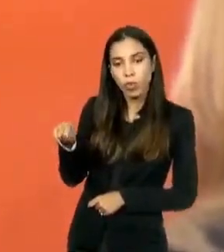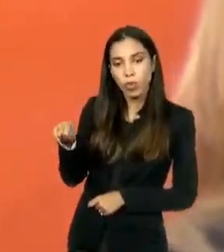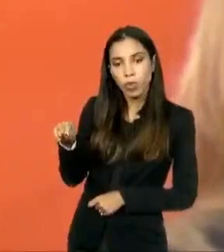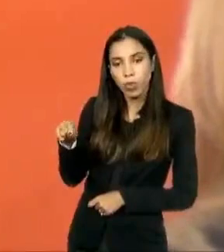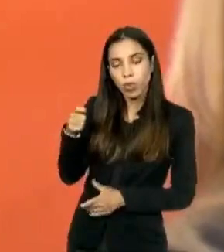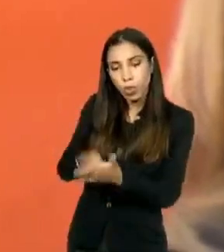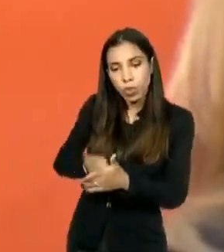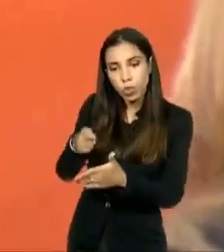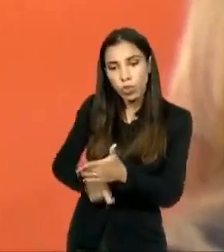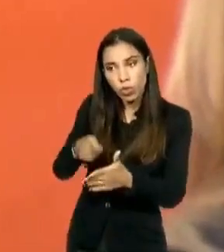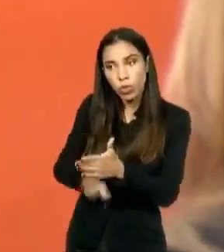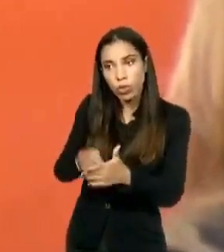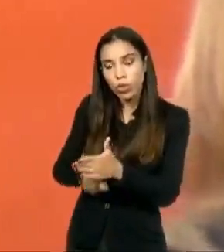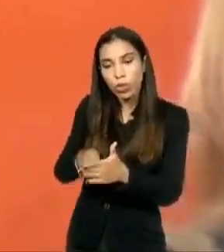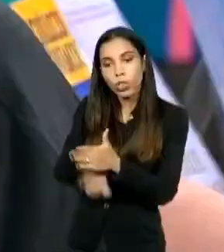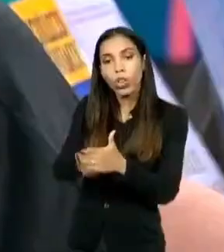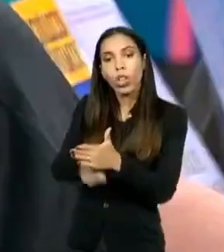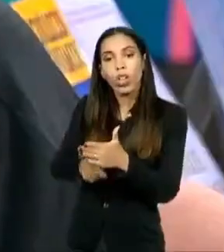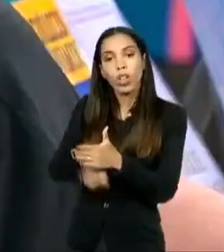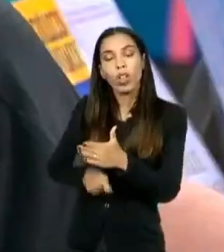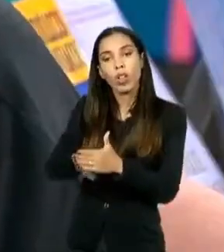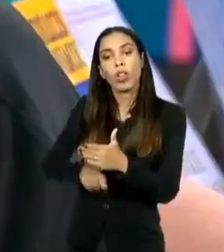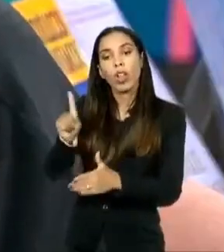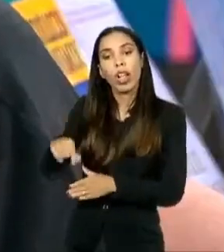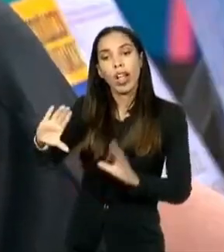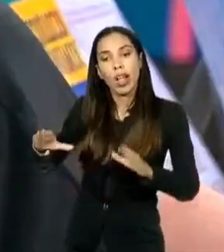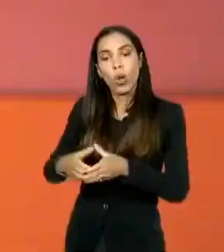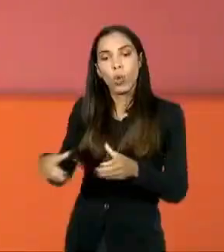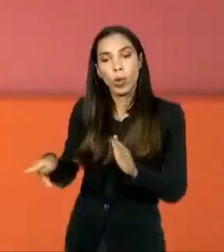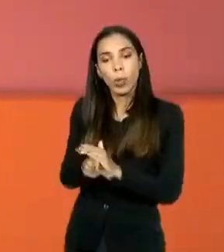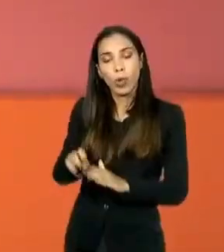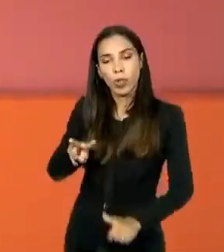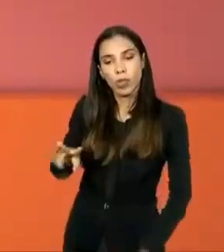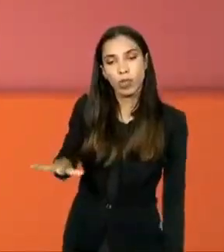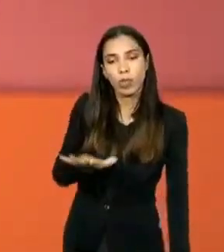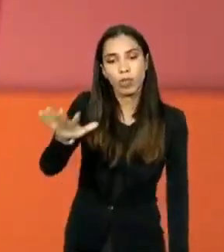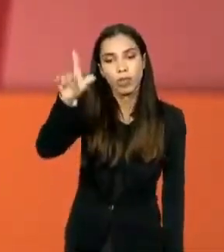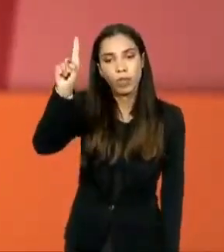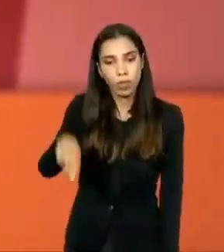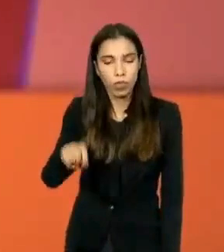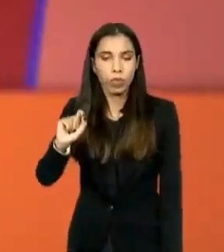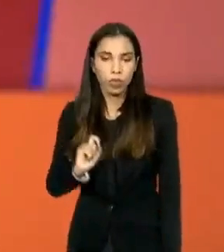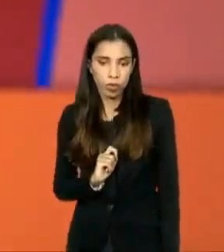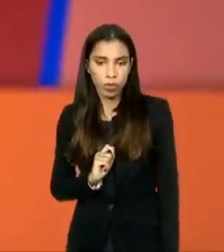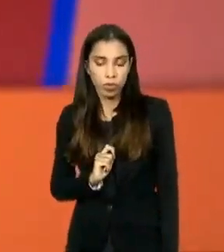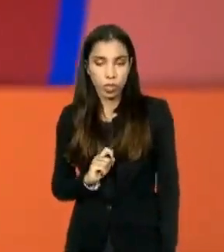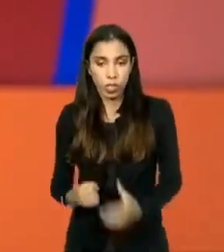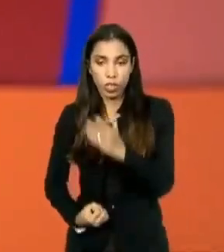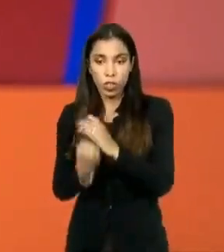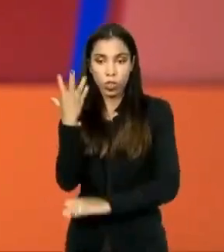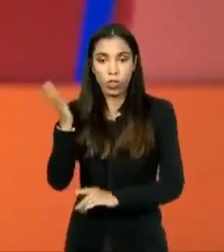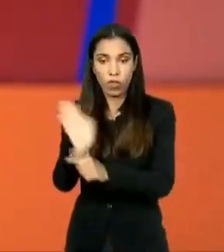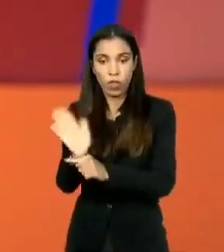daquela luta entre dali dos líderes, né, da comunidade do Vidigal, e surgiu o filme Favela do